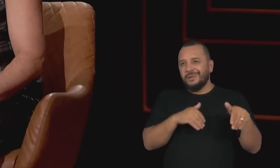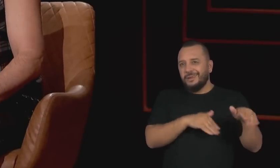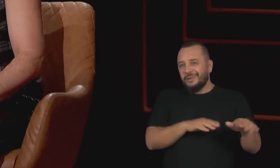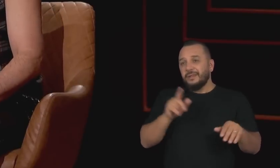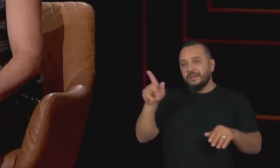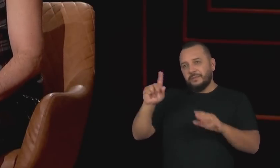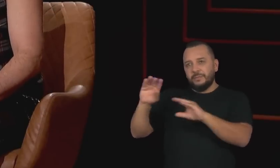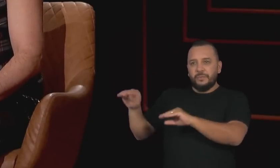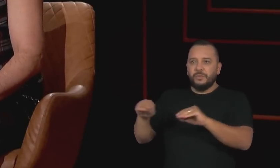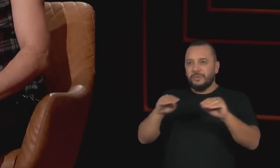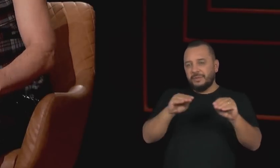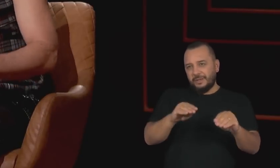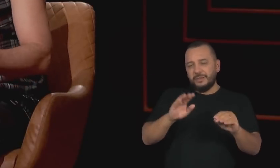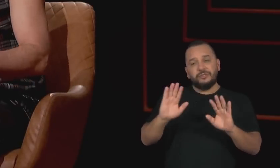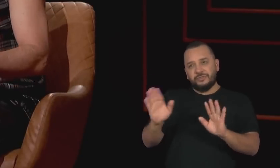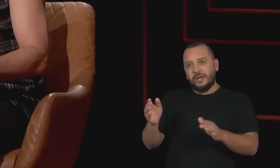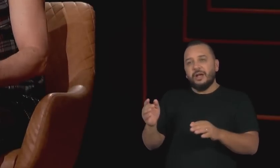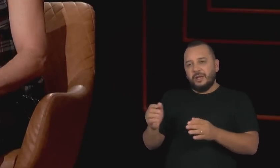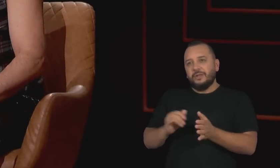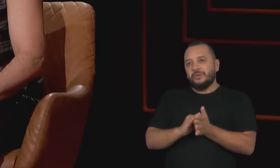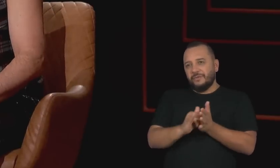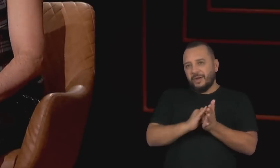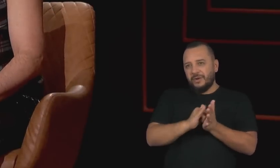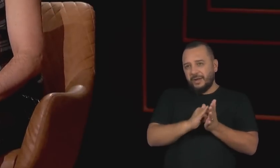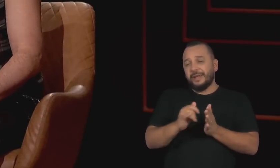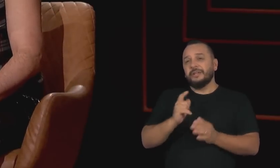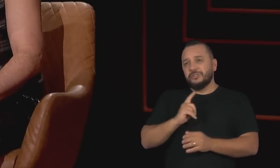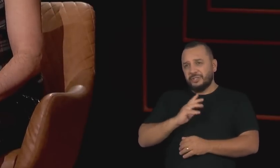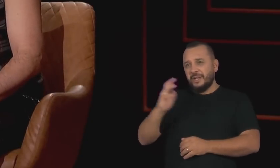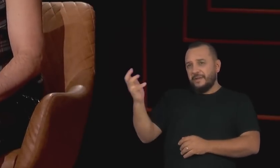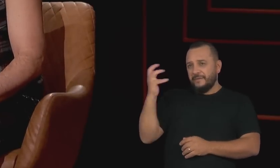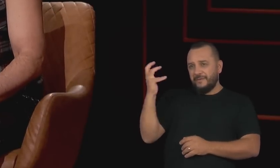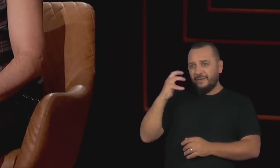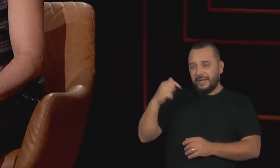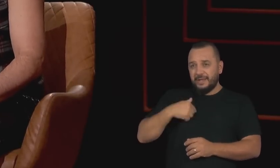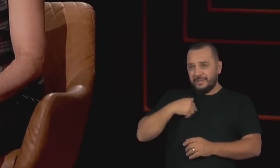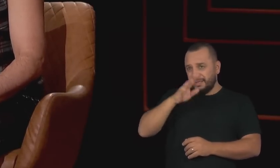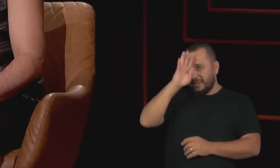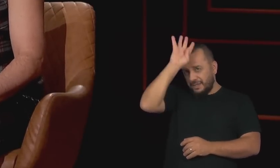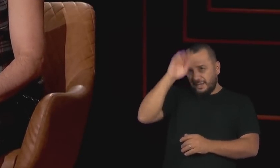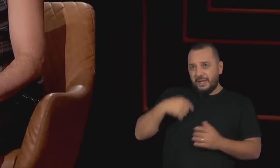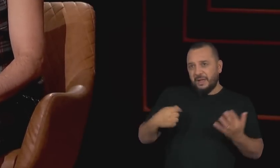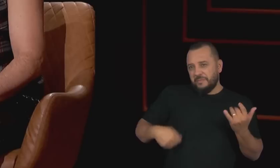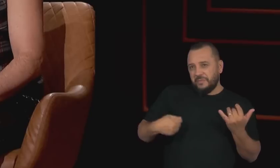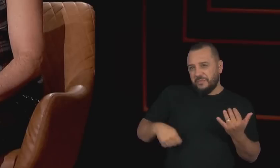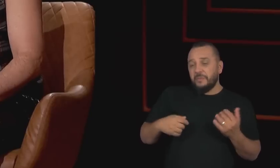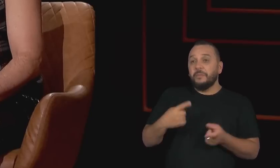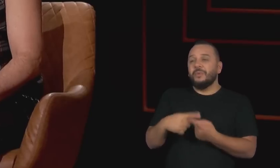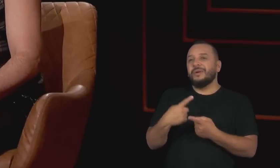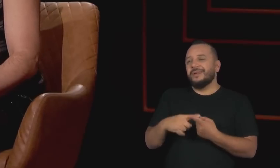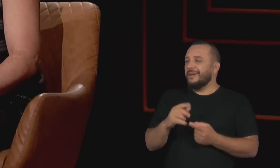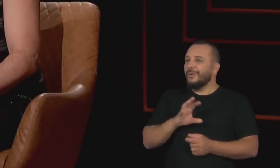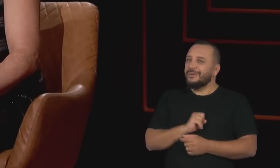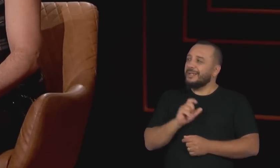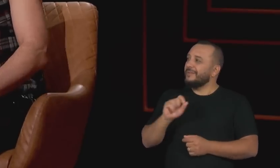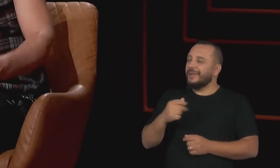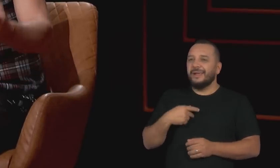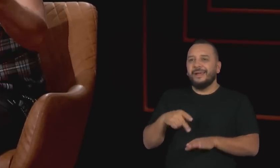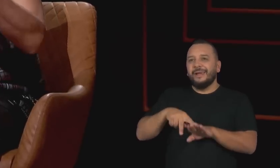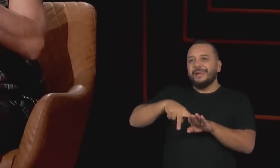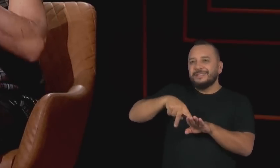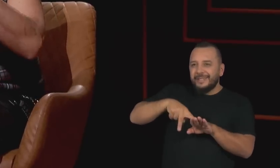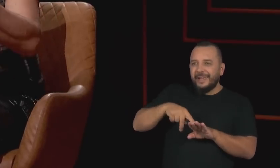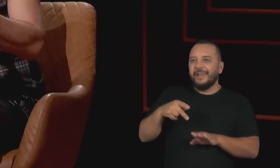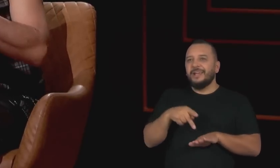tinha uma influência meio new wave punk, pós-punk, porque muito o que rolava no mundo de skate e surf